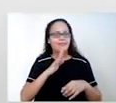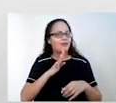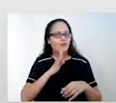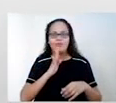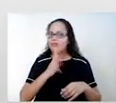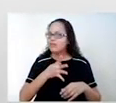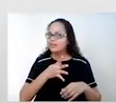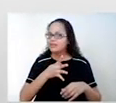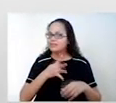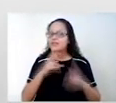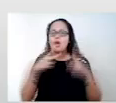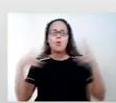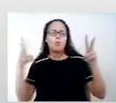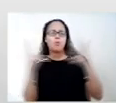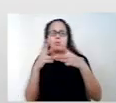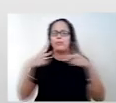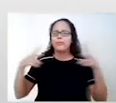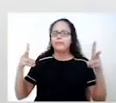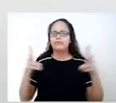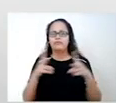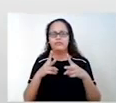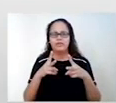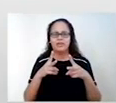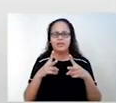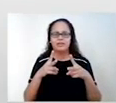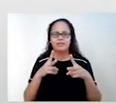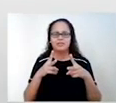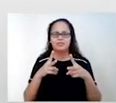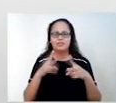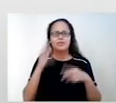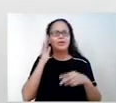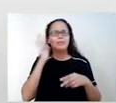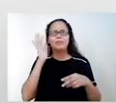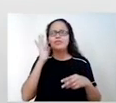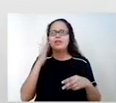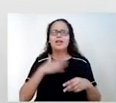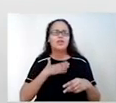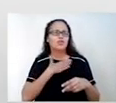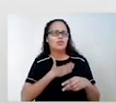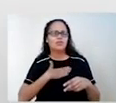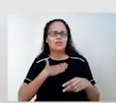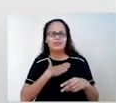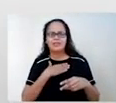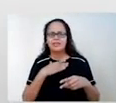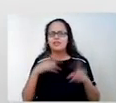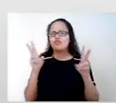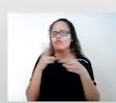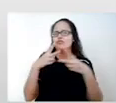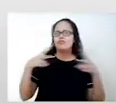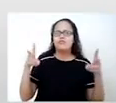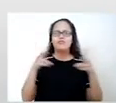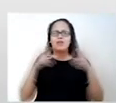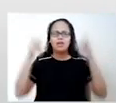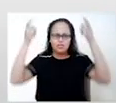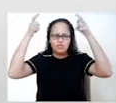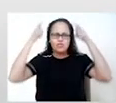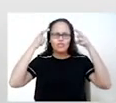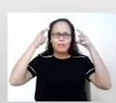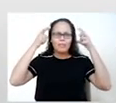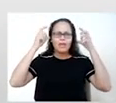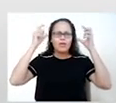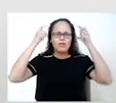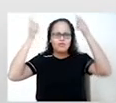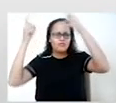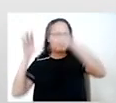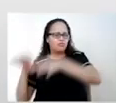sabia muito dele e nem imaginou que ele gostasse tanto de brincar de derrubar o chapéu dos outros. Para com isso, vento, né? Ela